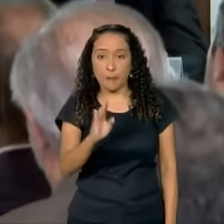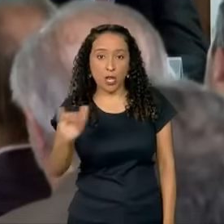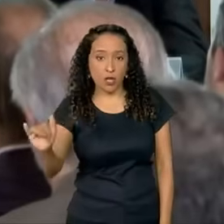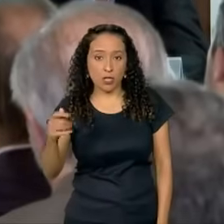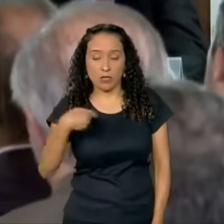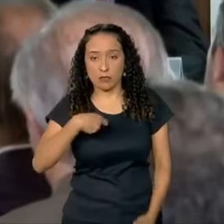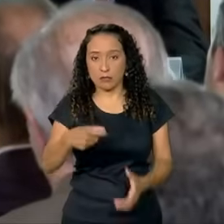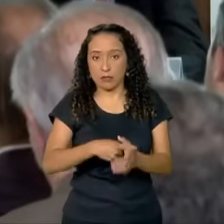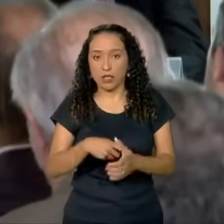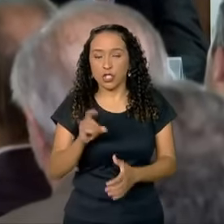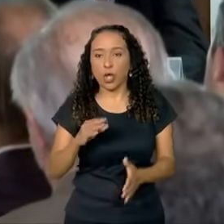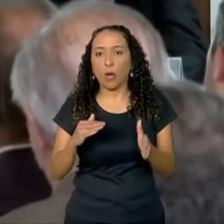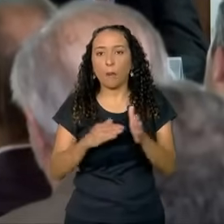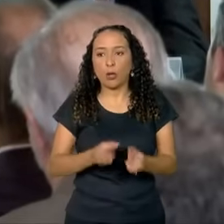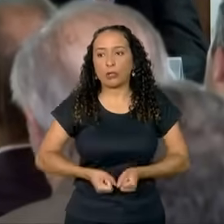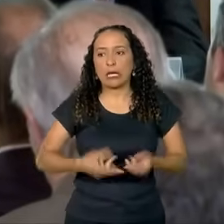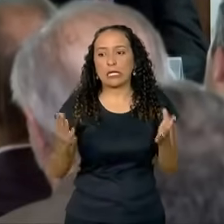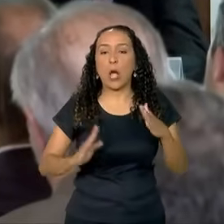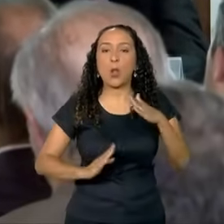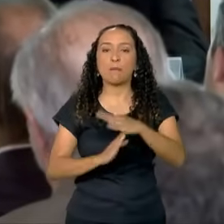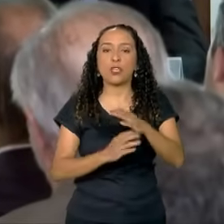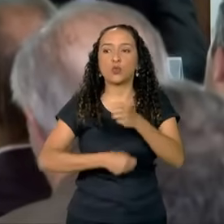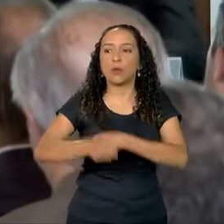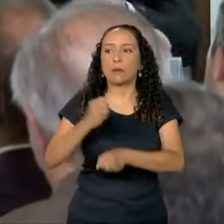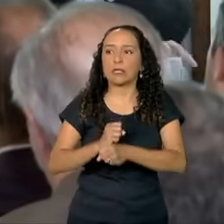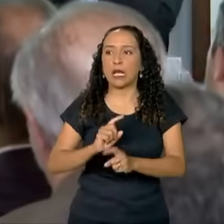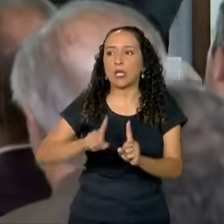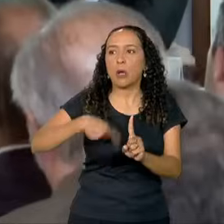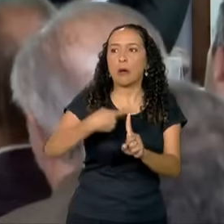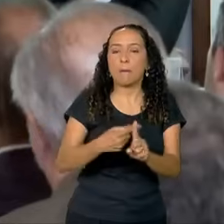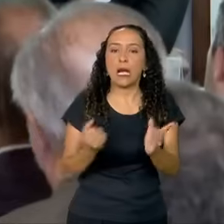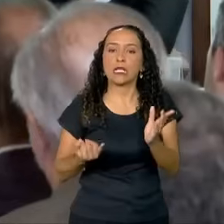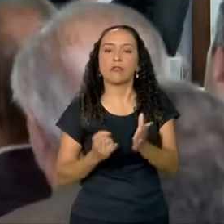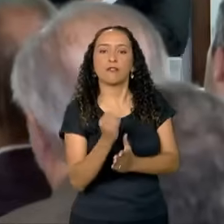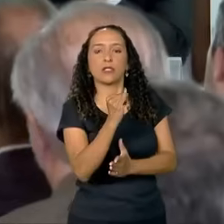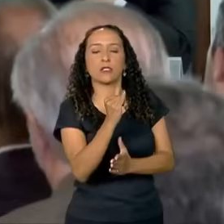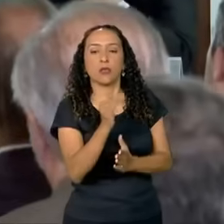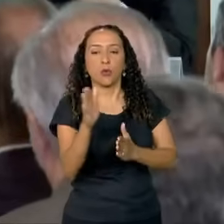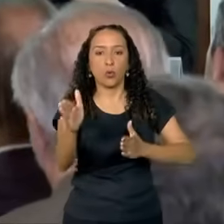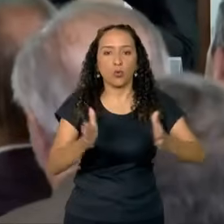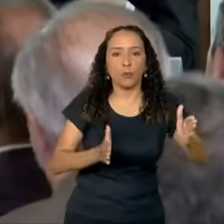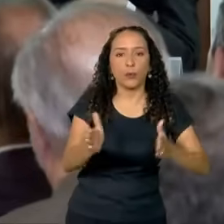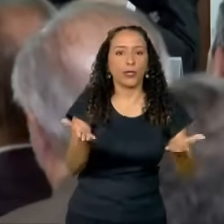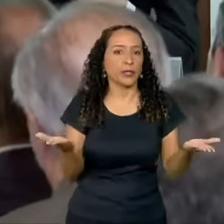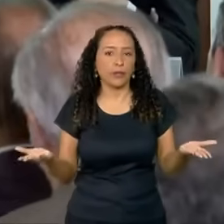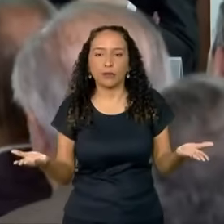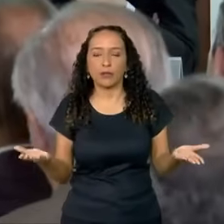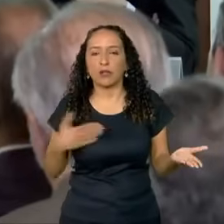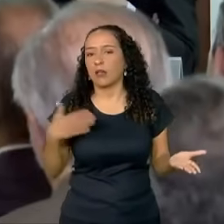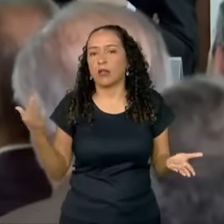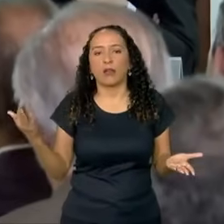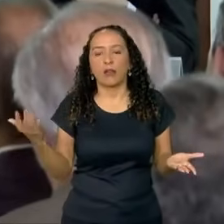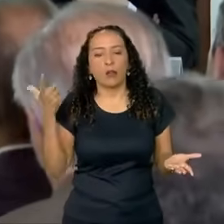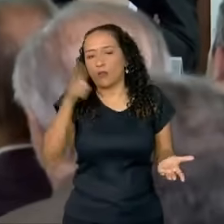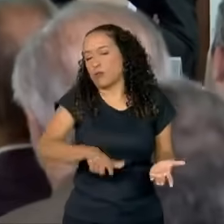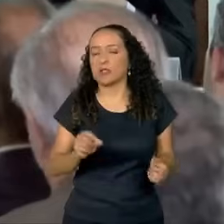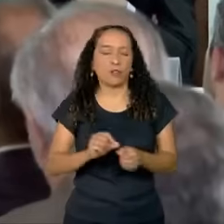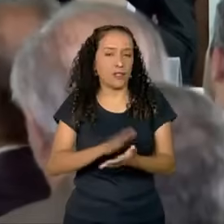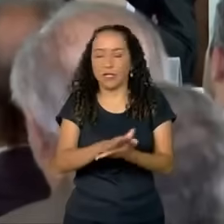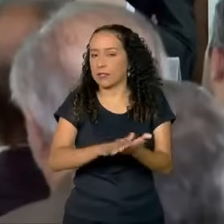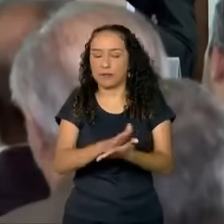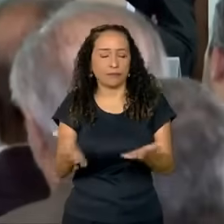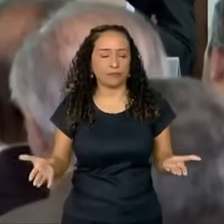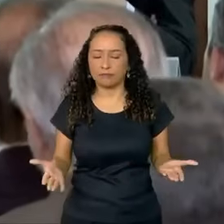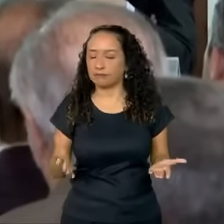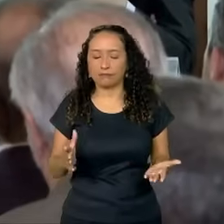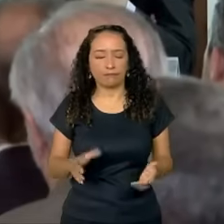eu só posso gastar o limite do ano passado mais a inflação do período. Eu não consigo fazer a despesa, eu vou ter restrições que